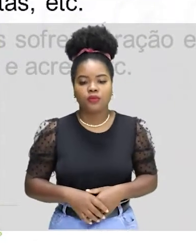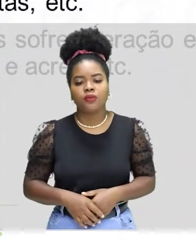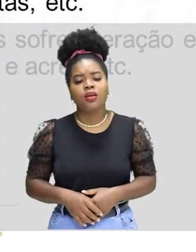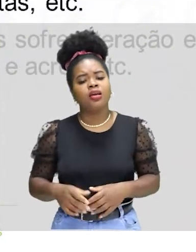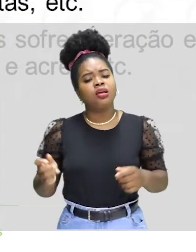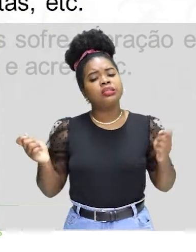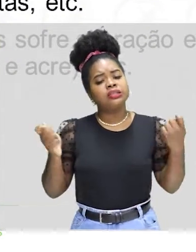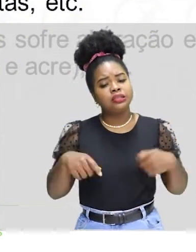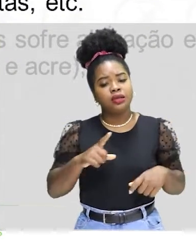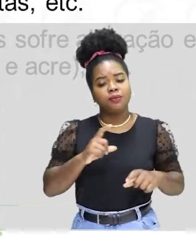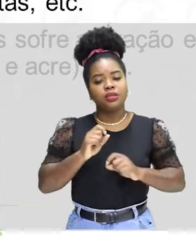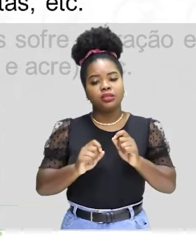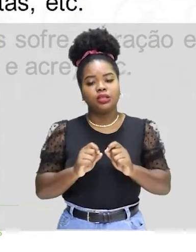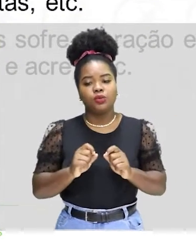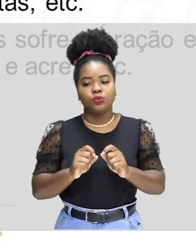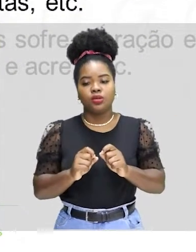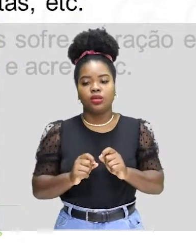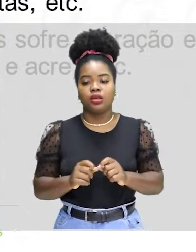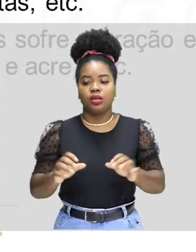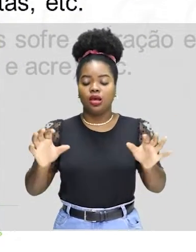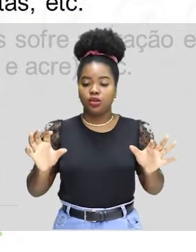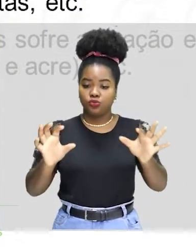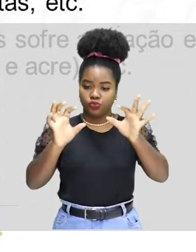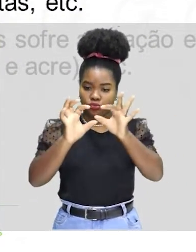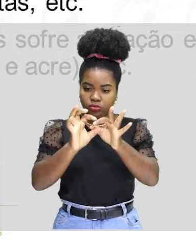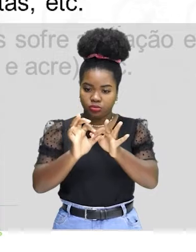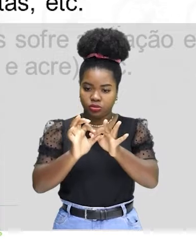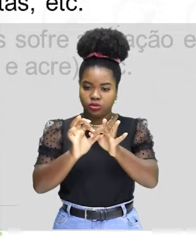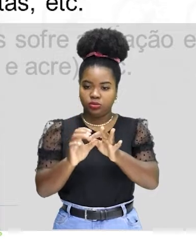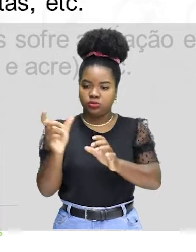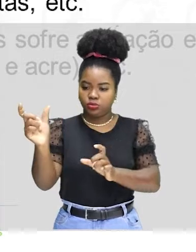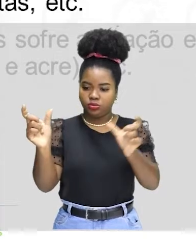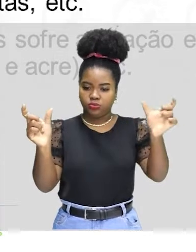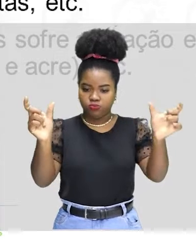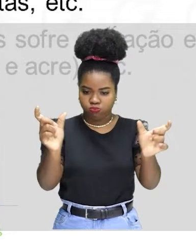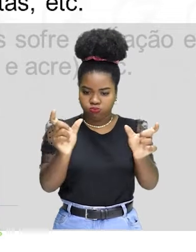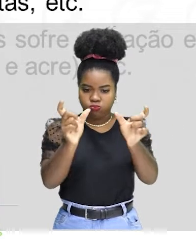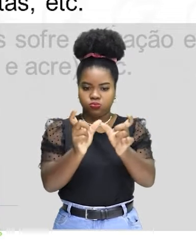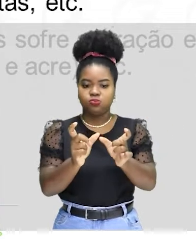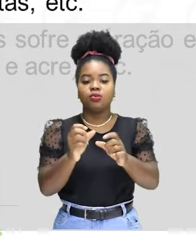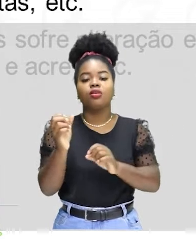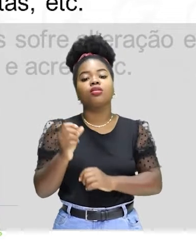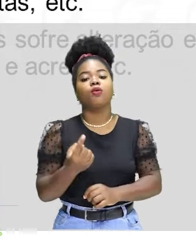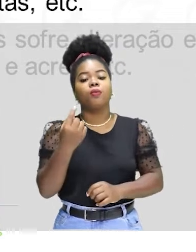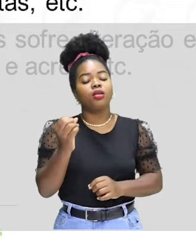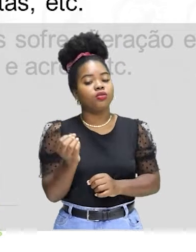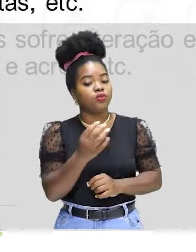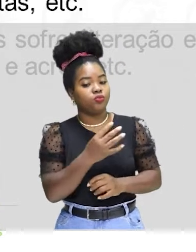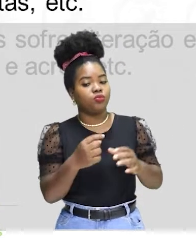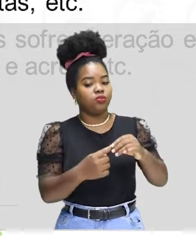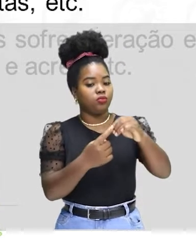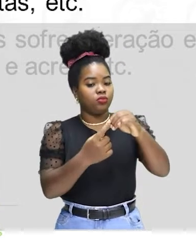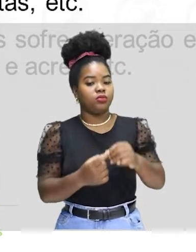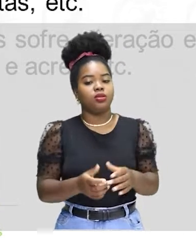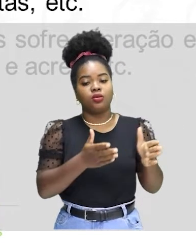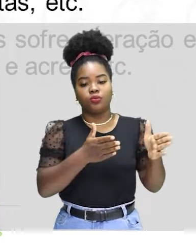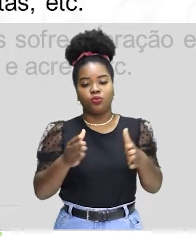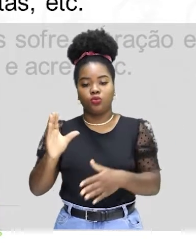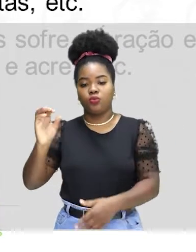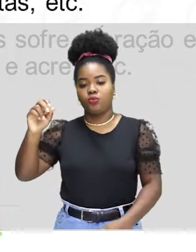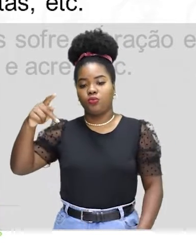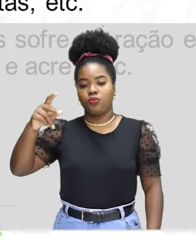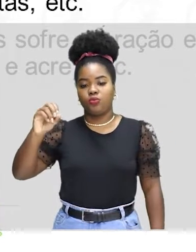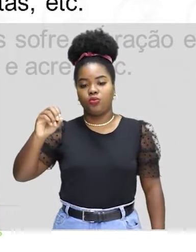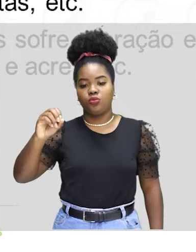também posso compor palavras. Aí eu vou juntar palavras para formar uma nova, que é o caso do processo de